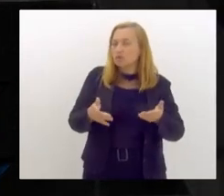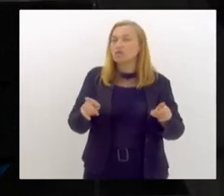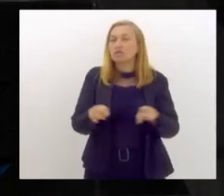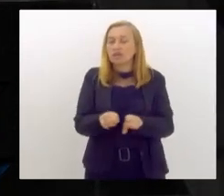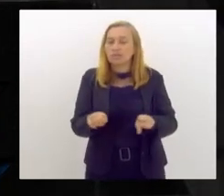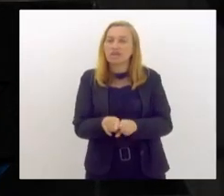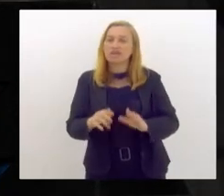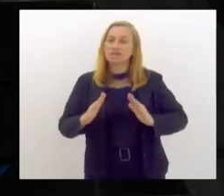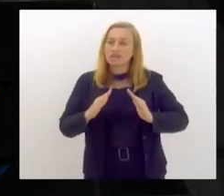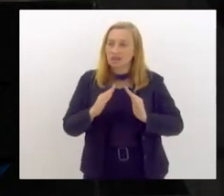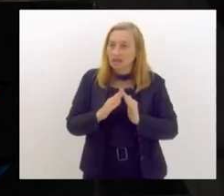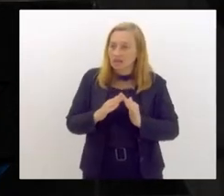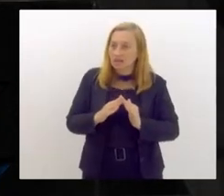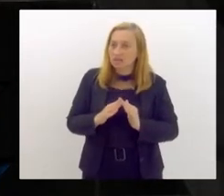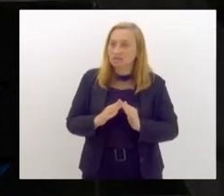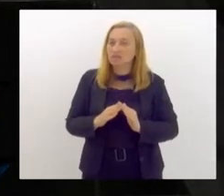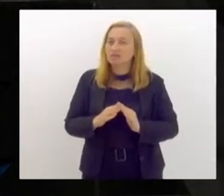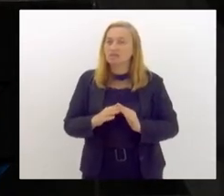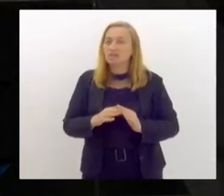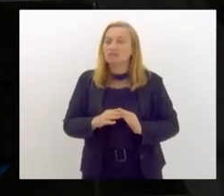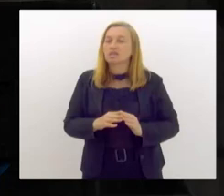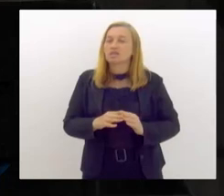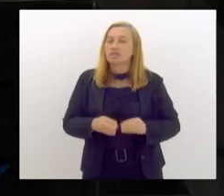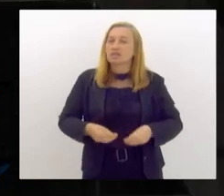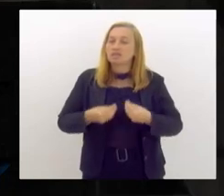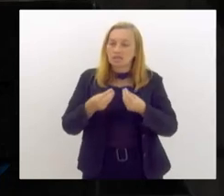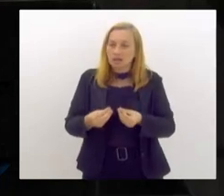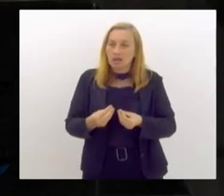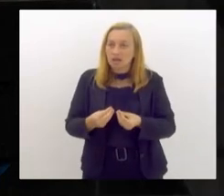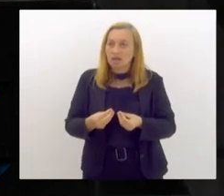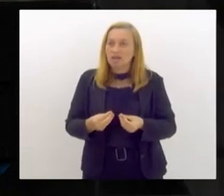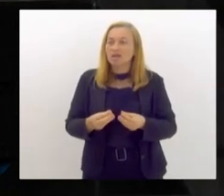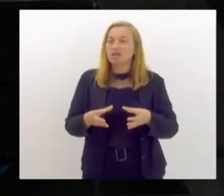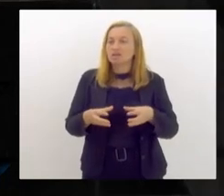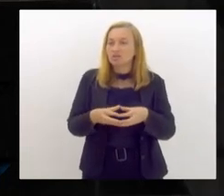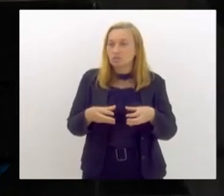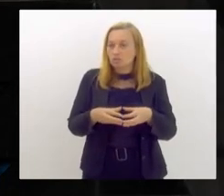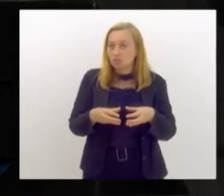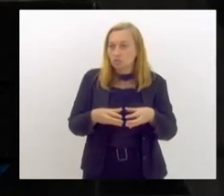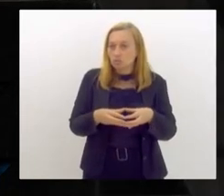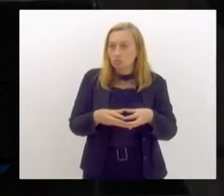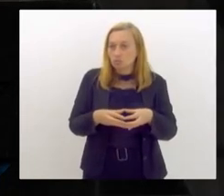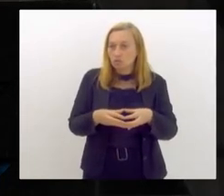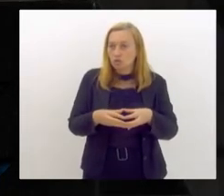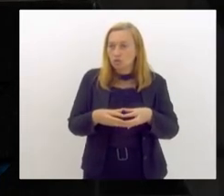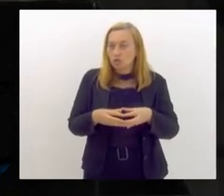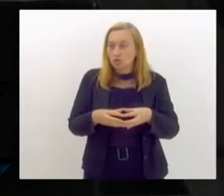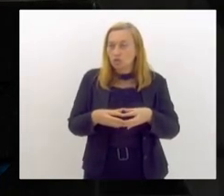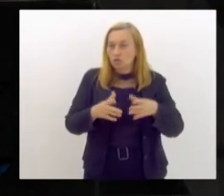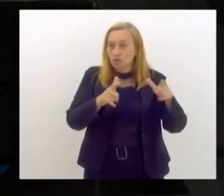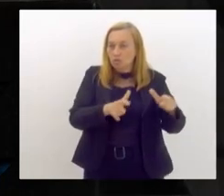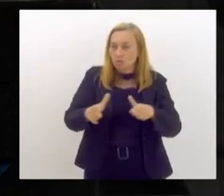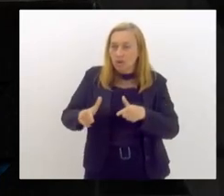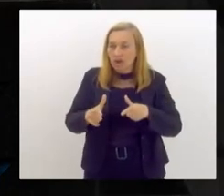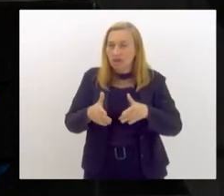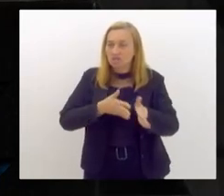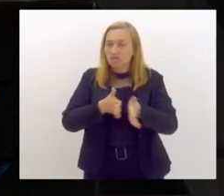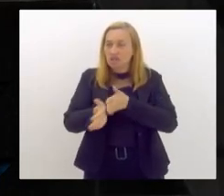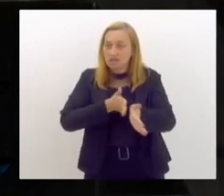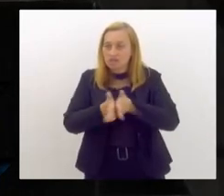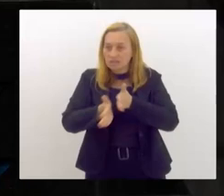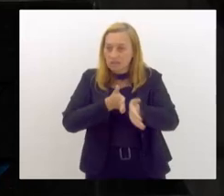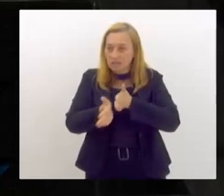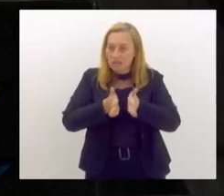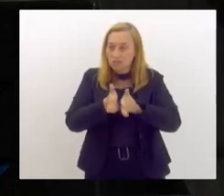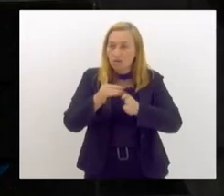desta casa que garantirão a essa população espaço, trânsito social,